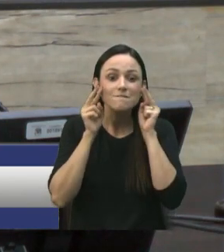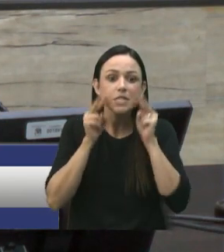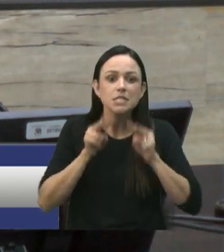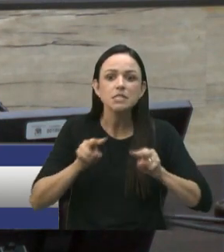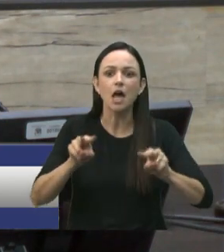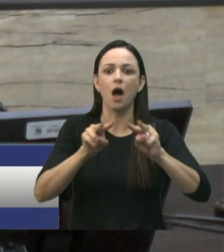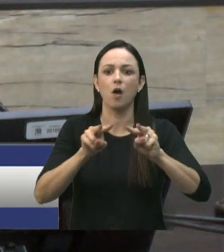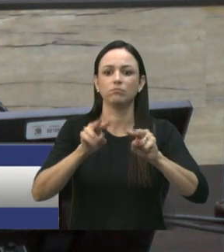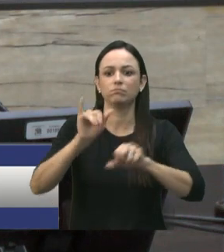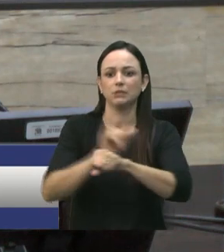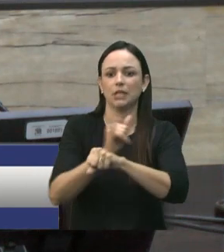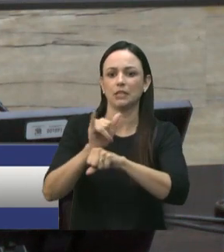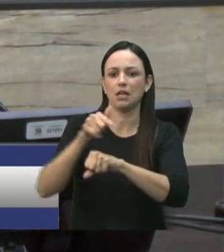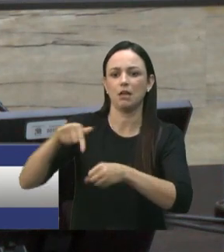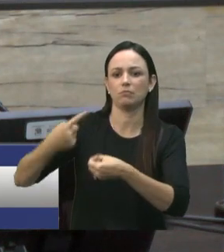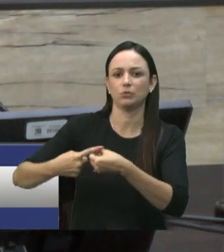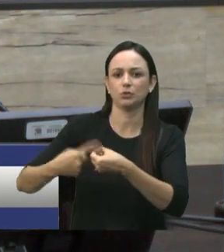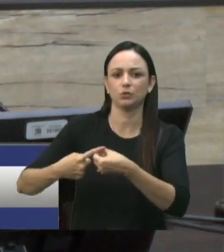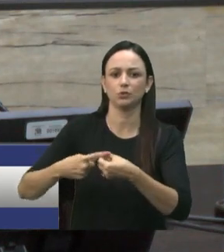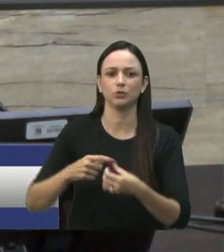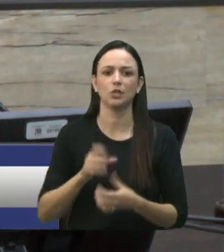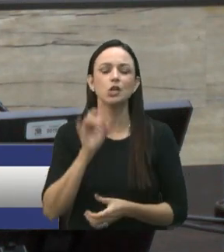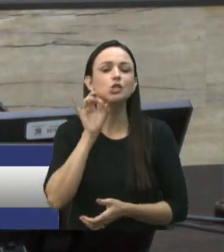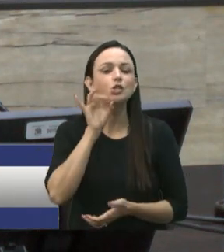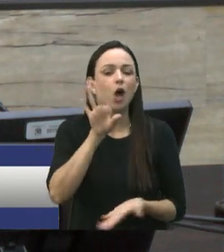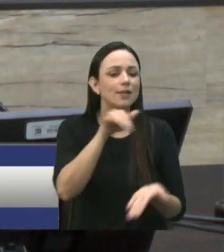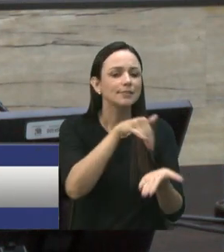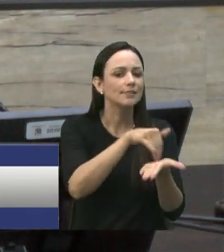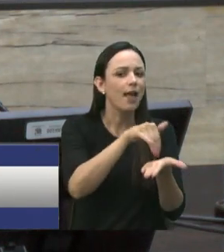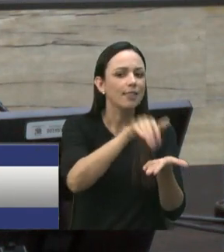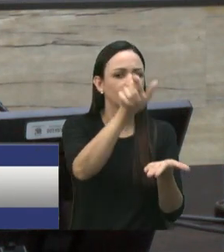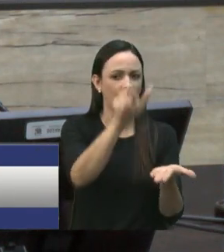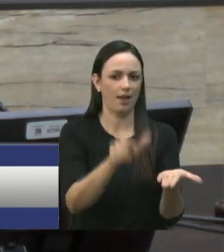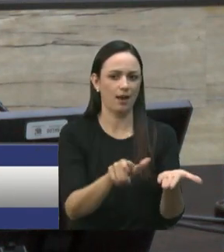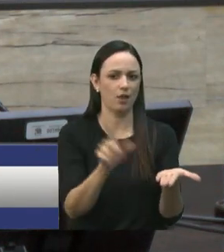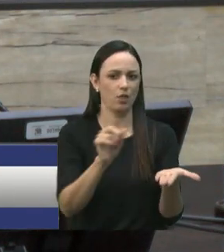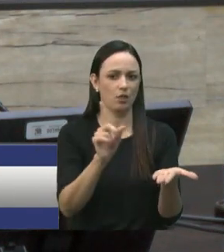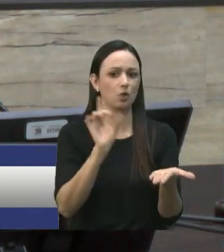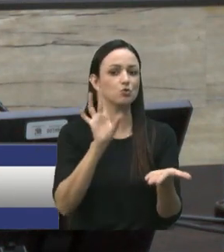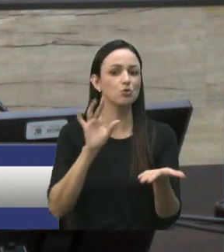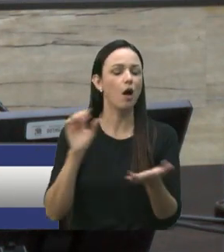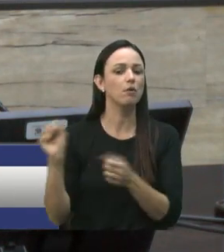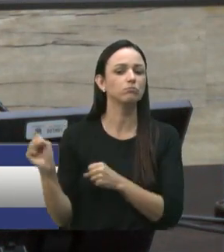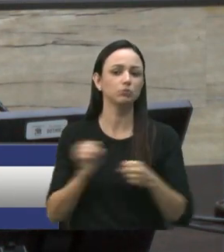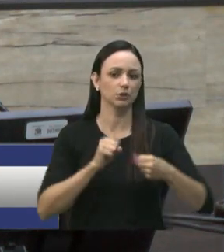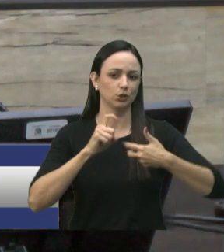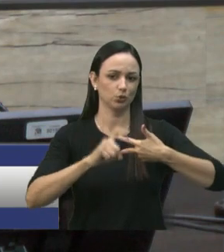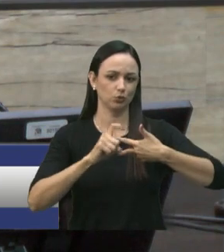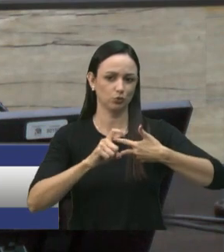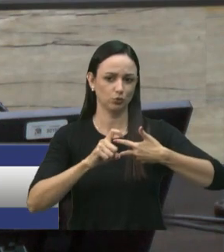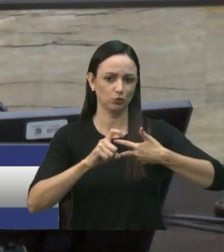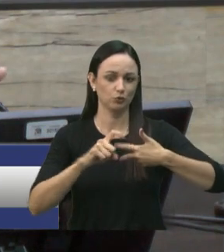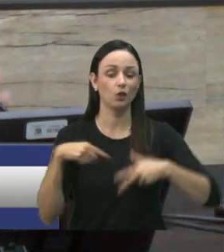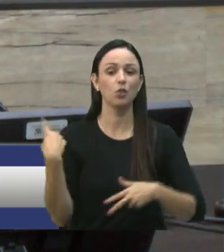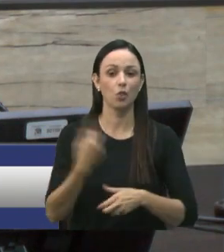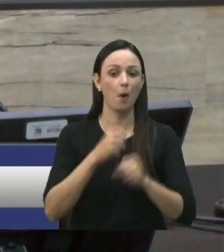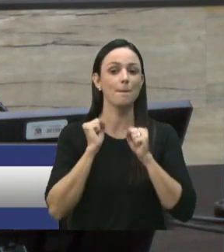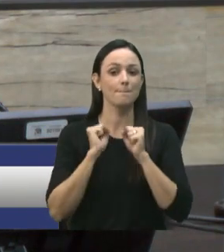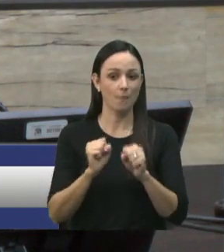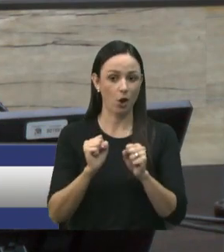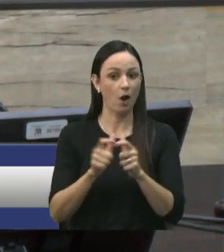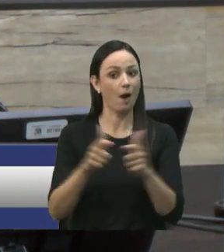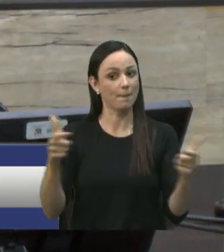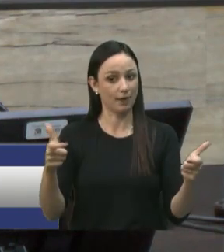estratégica para o município. E não é só de secretários, não é só do Poder Executivo. Eu acho que nós podemos abranger